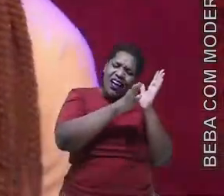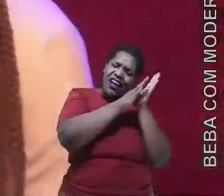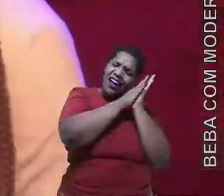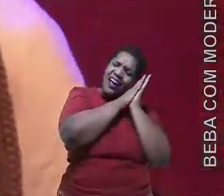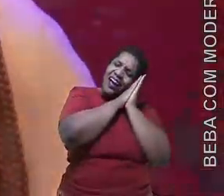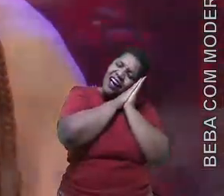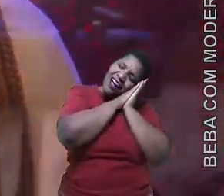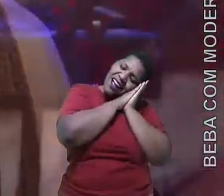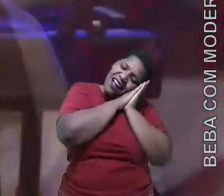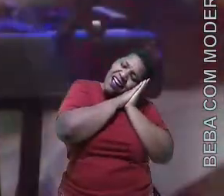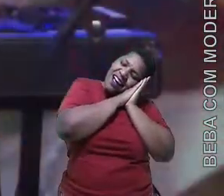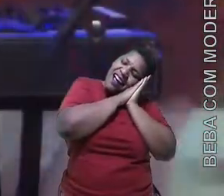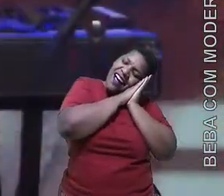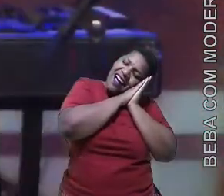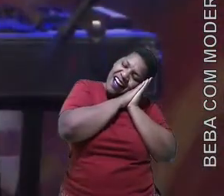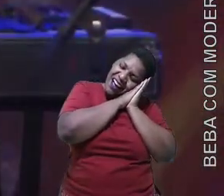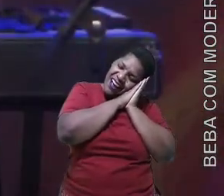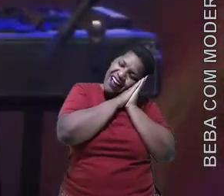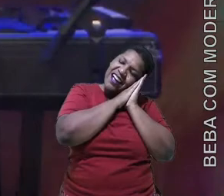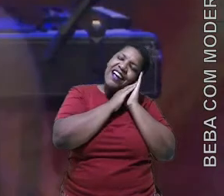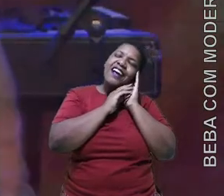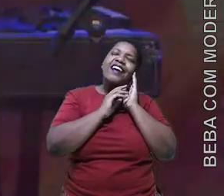desejar a